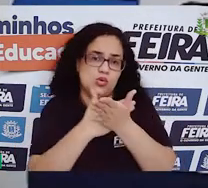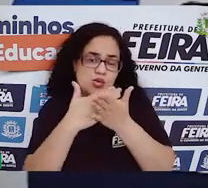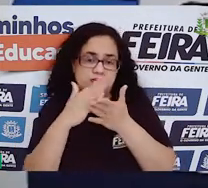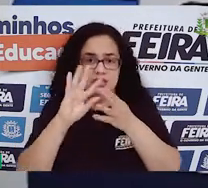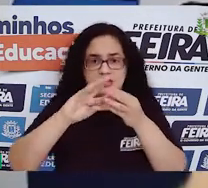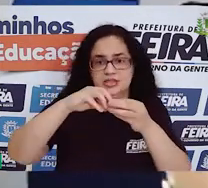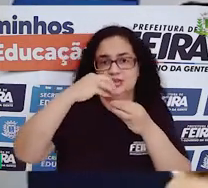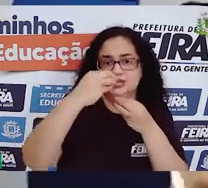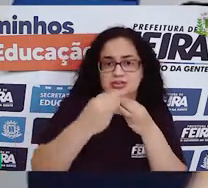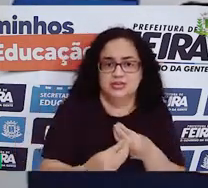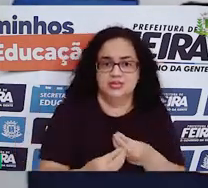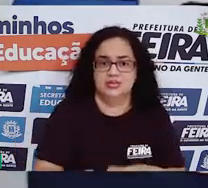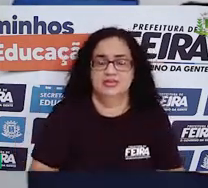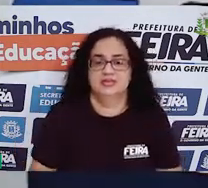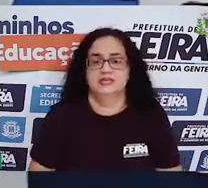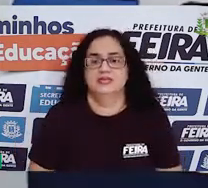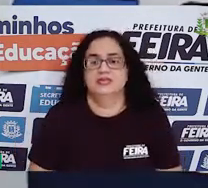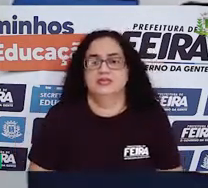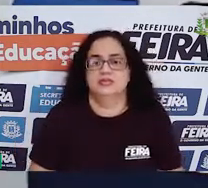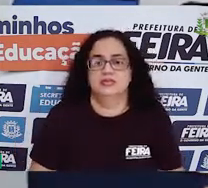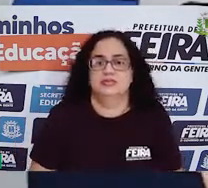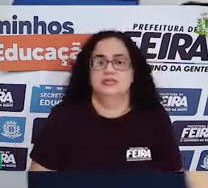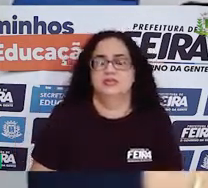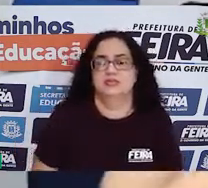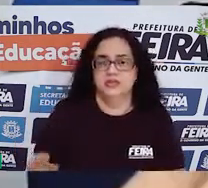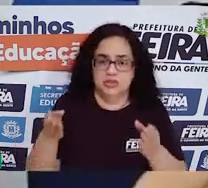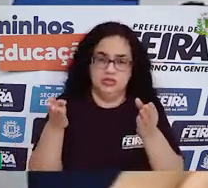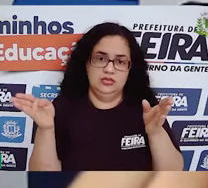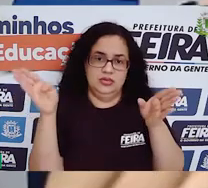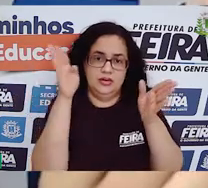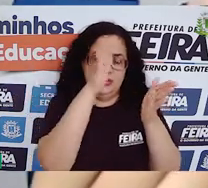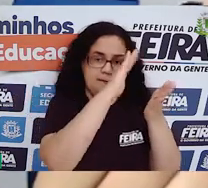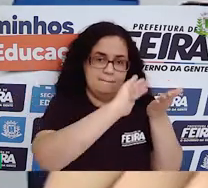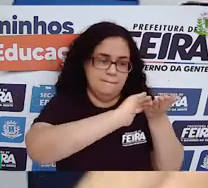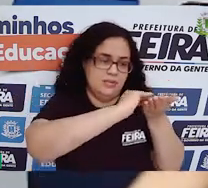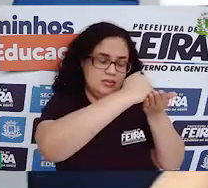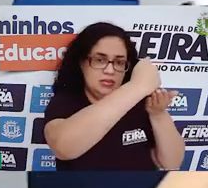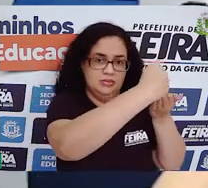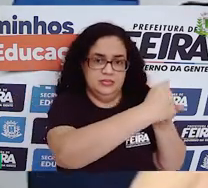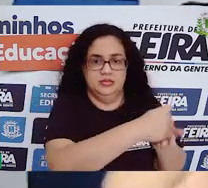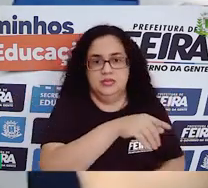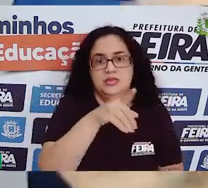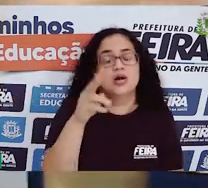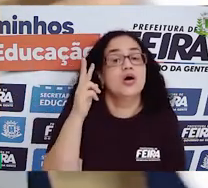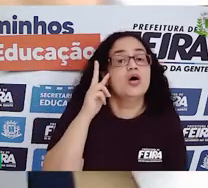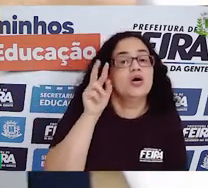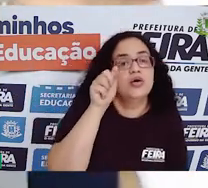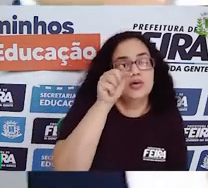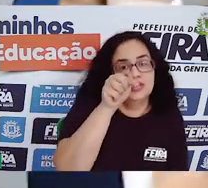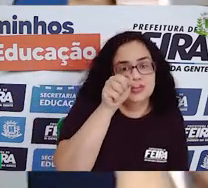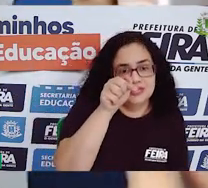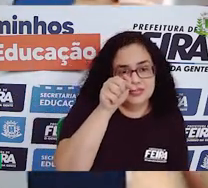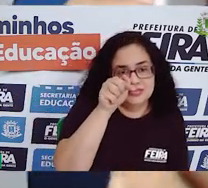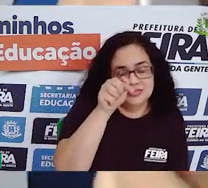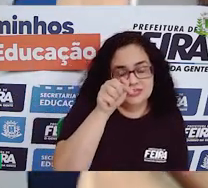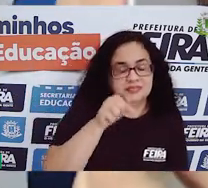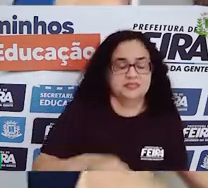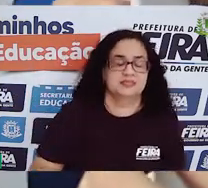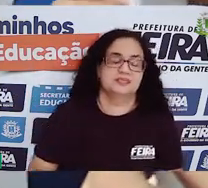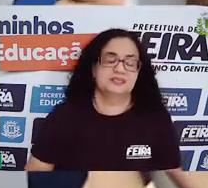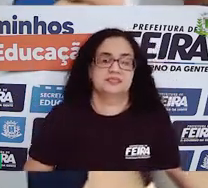dobrar. E aí, ela fez uma primeira dobra. Olha só.